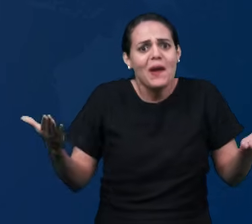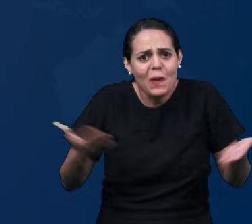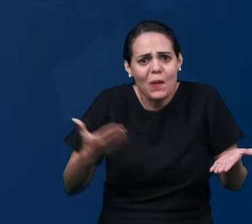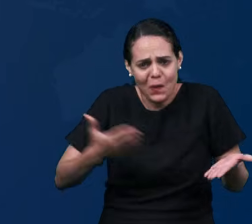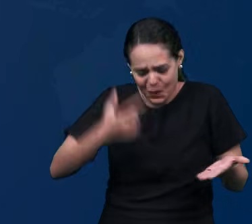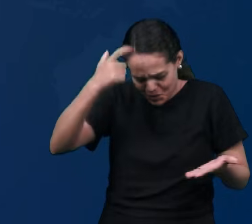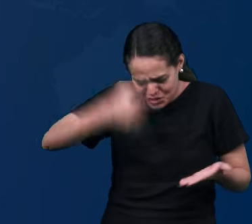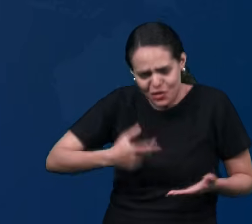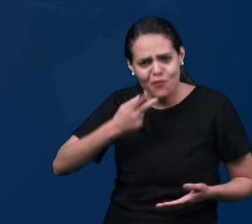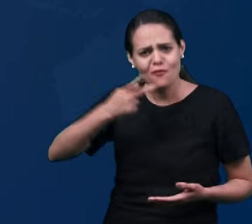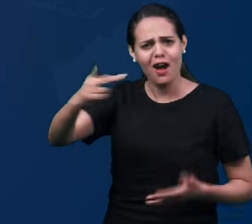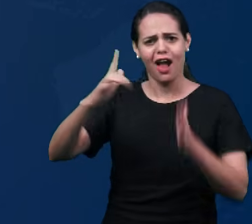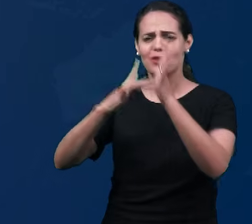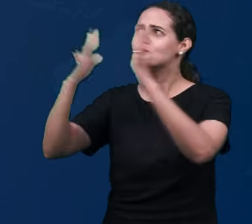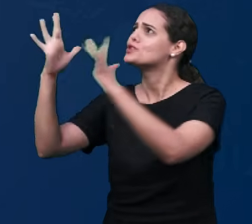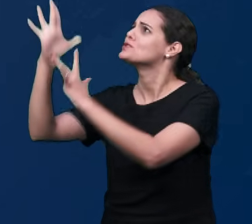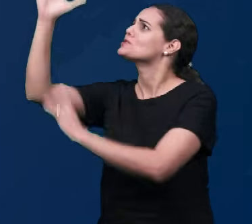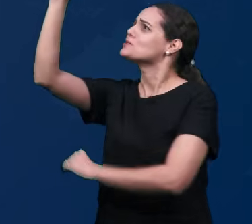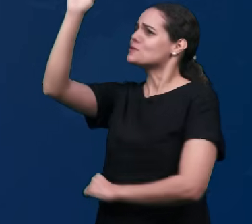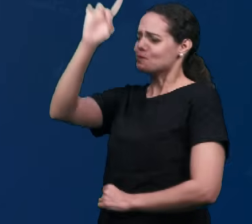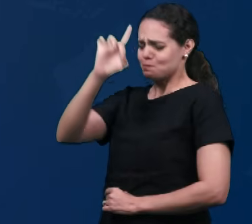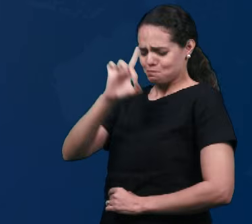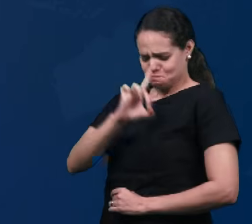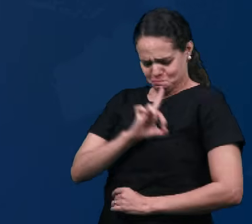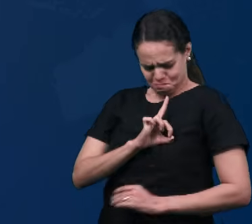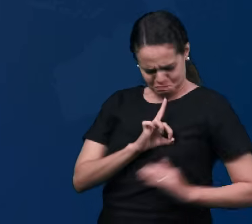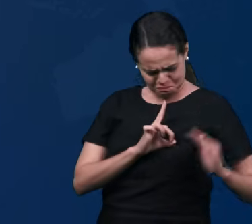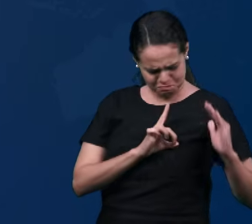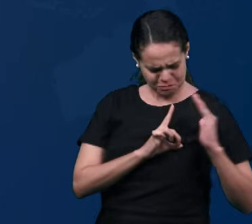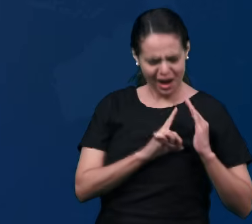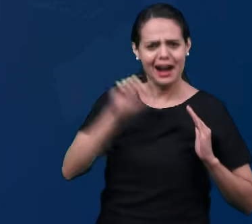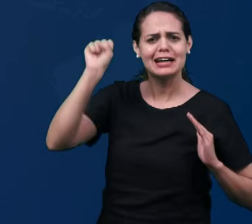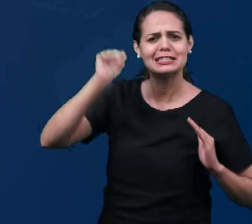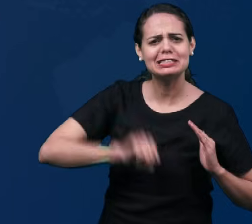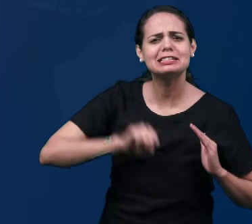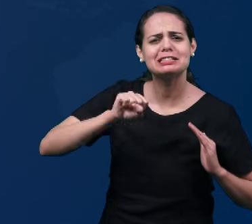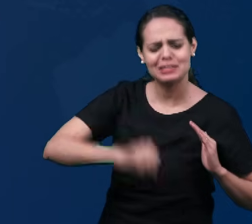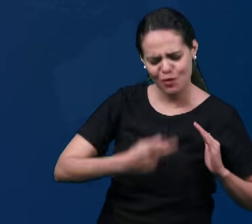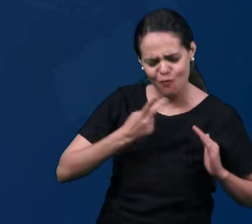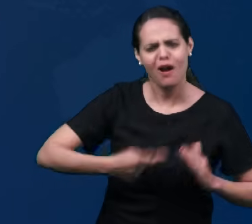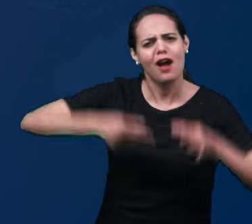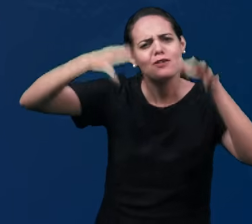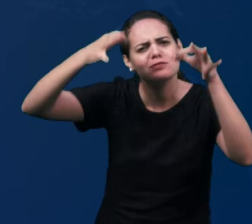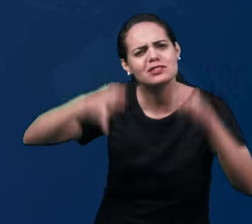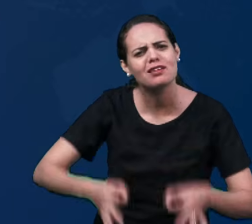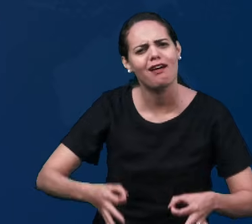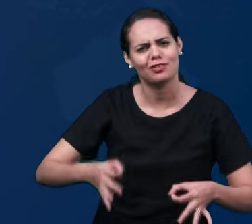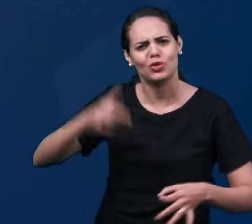dizer. O seu toque fez